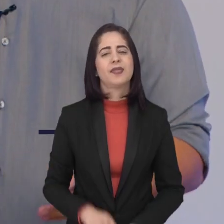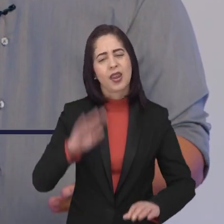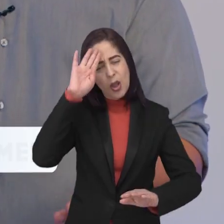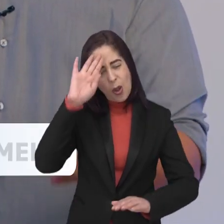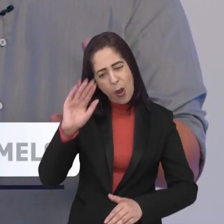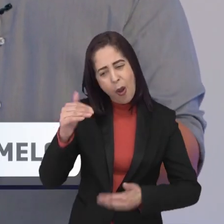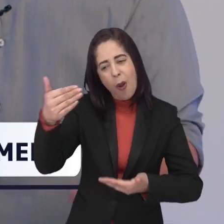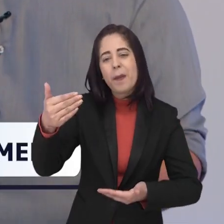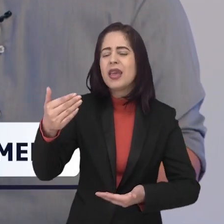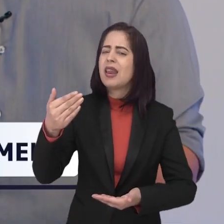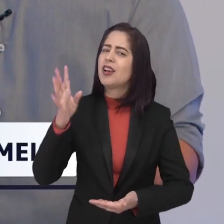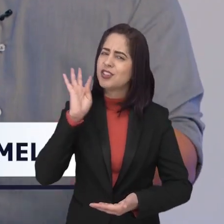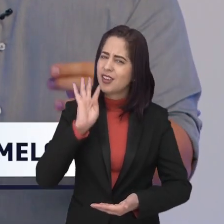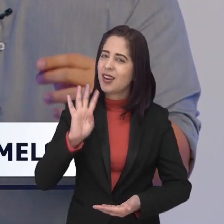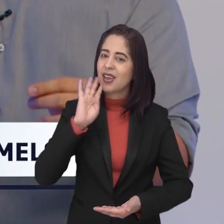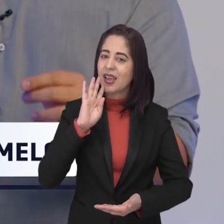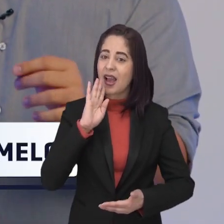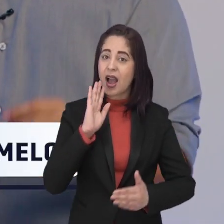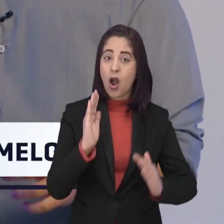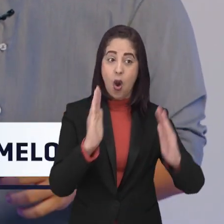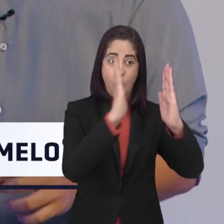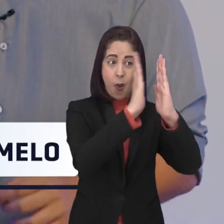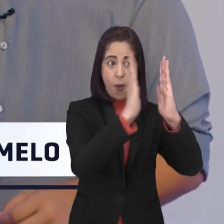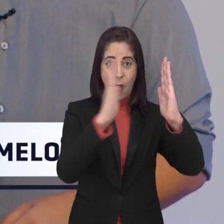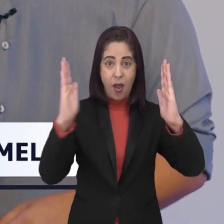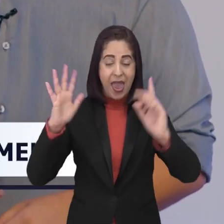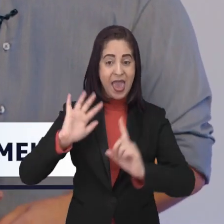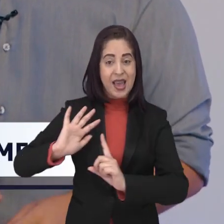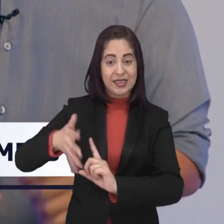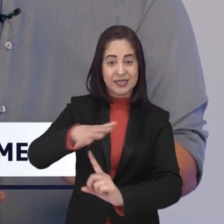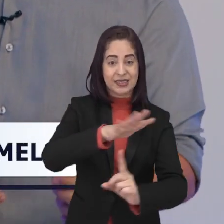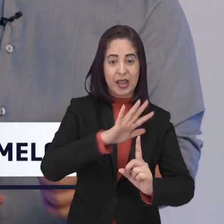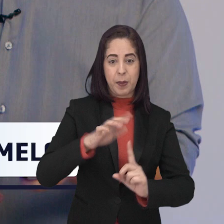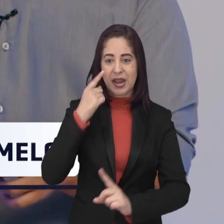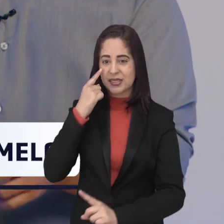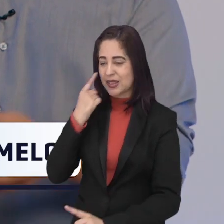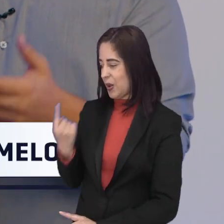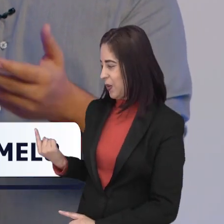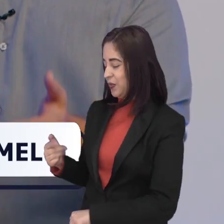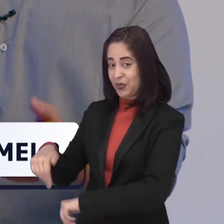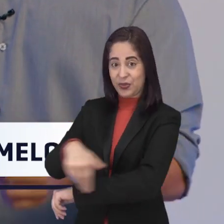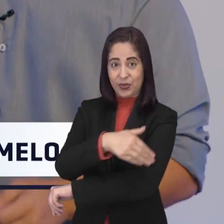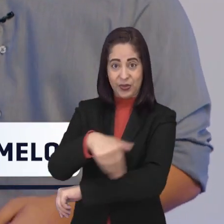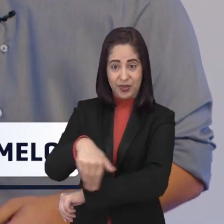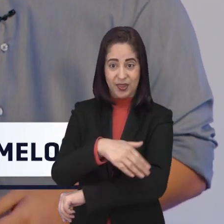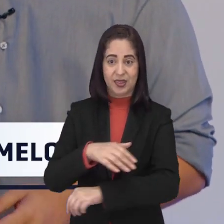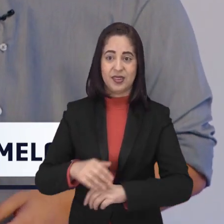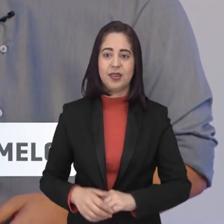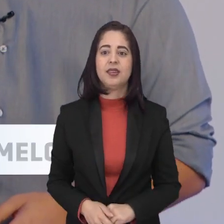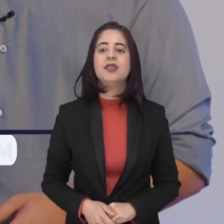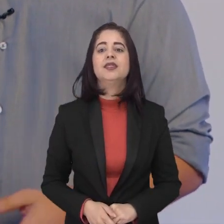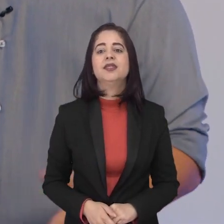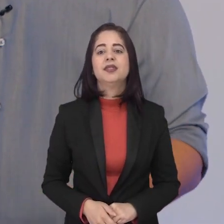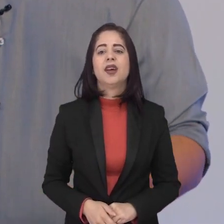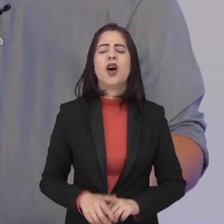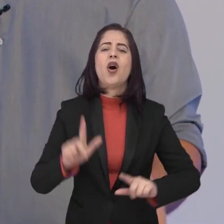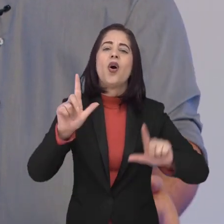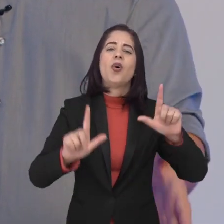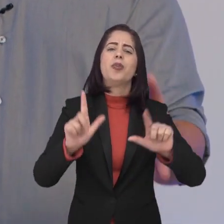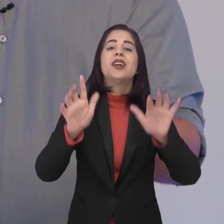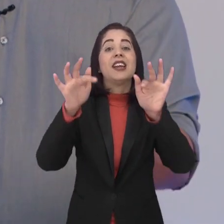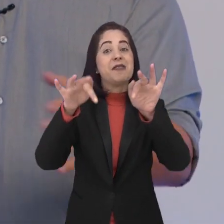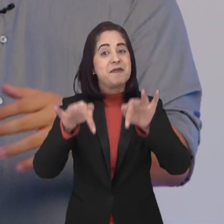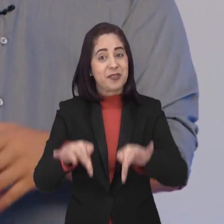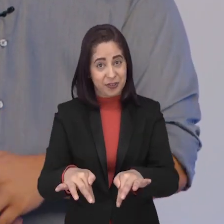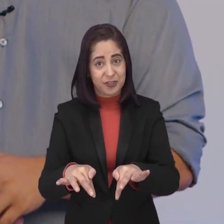Que homenagem bacana! A Biblioteca Helena Molina fica na Praça Emília Molina, no número 77. Bom, pessoal,